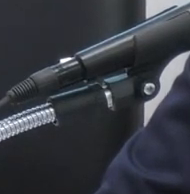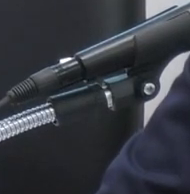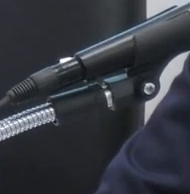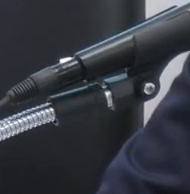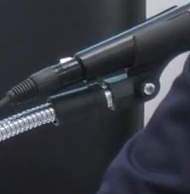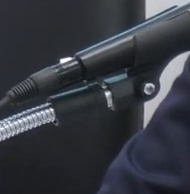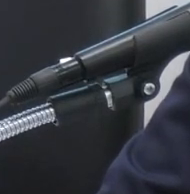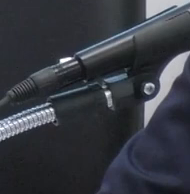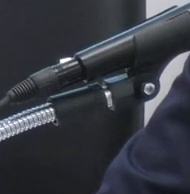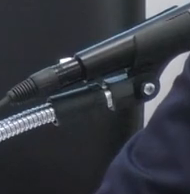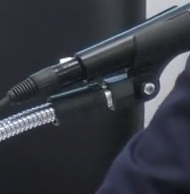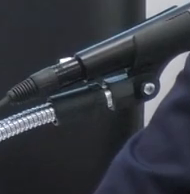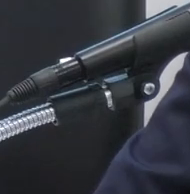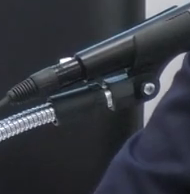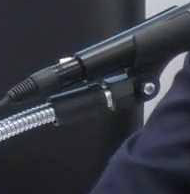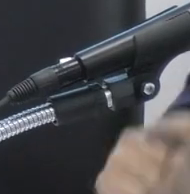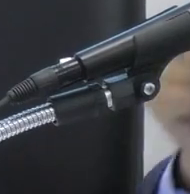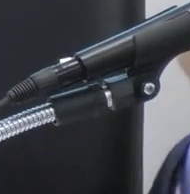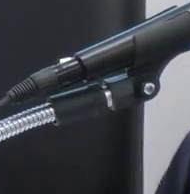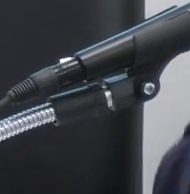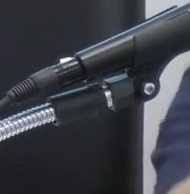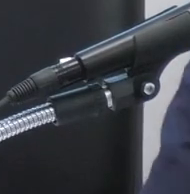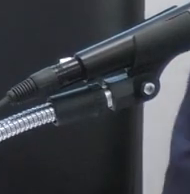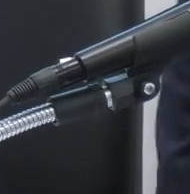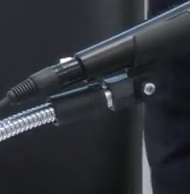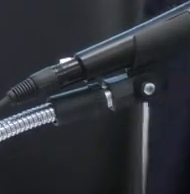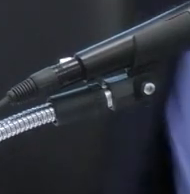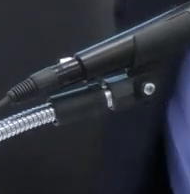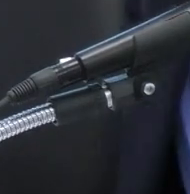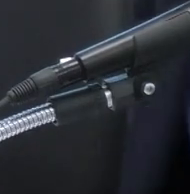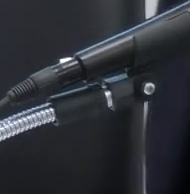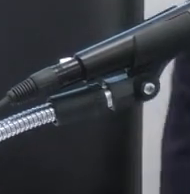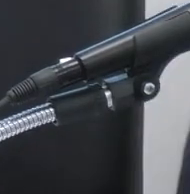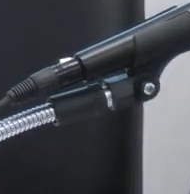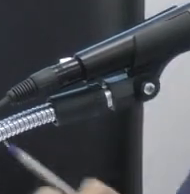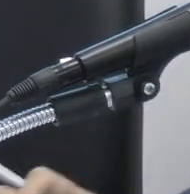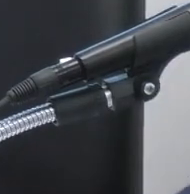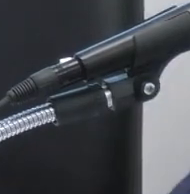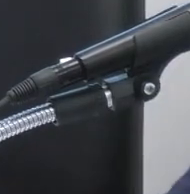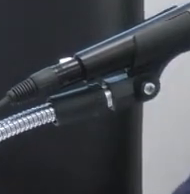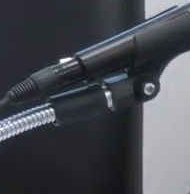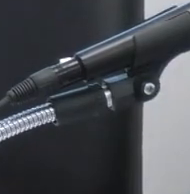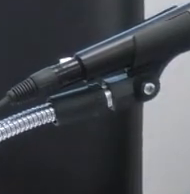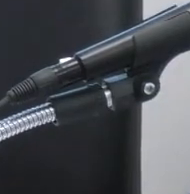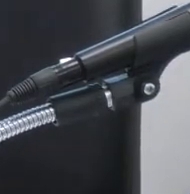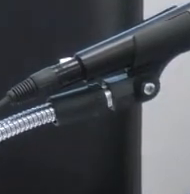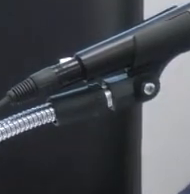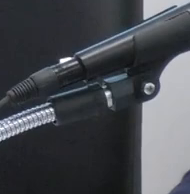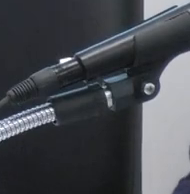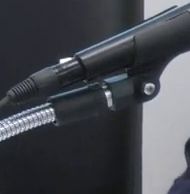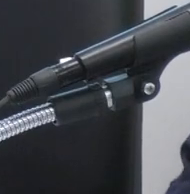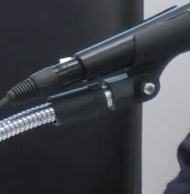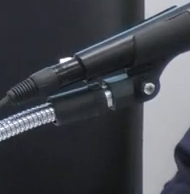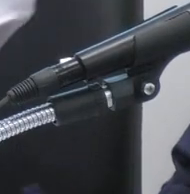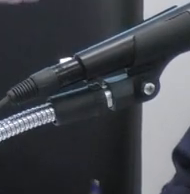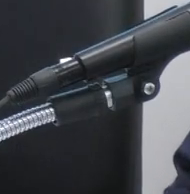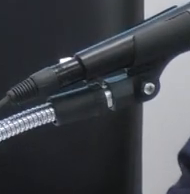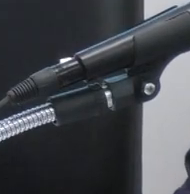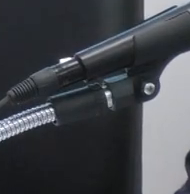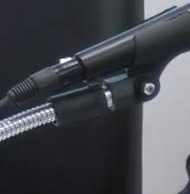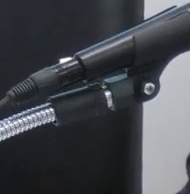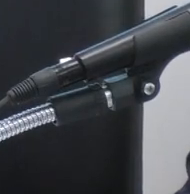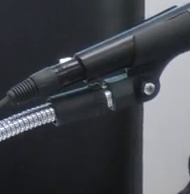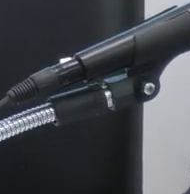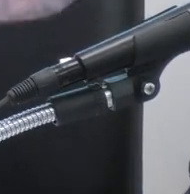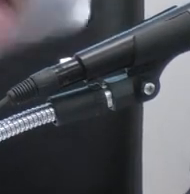de drogas, de armamento, vem tudo em embarcação. Por isso que esse tema para nós aqui na casa é muito importante. A gente pega não só a questão